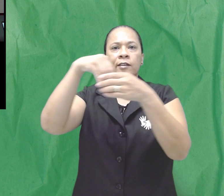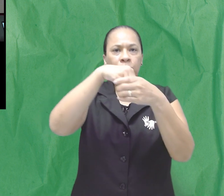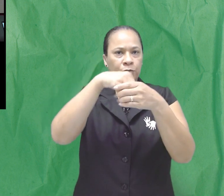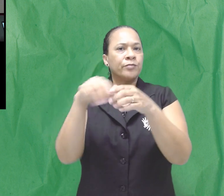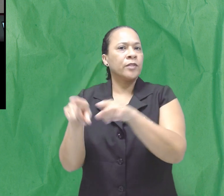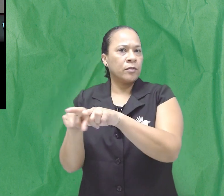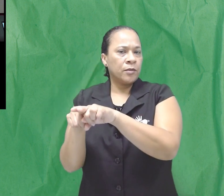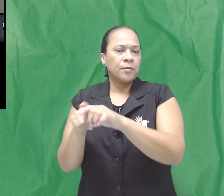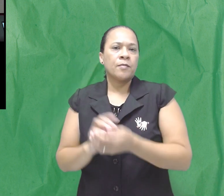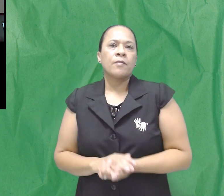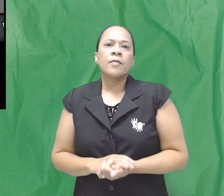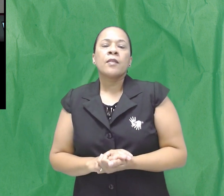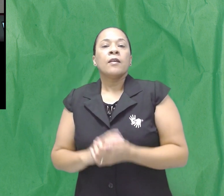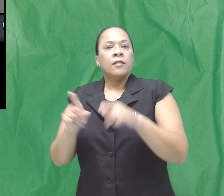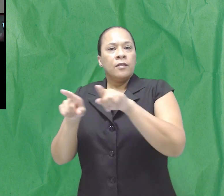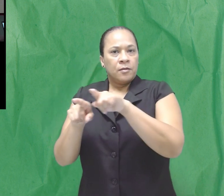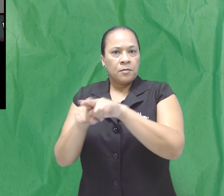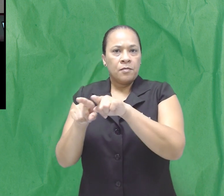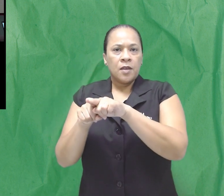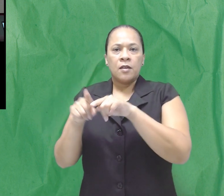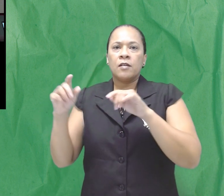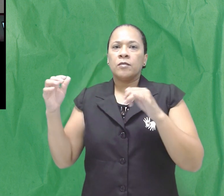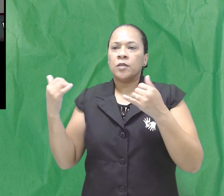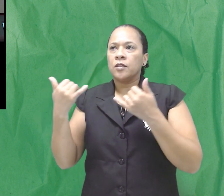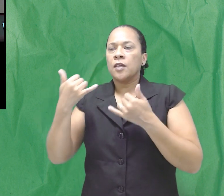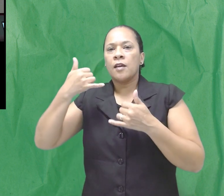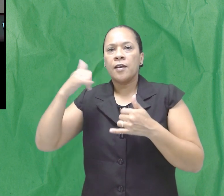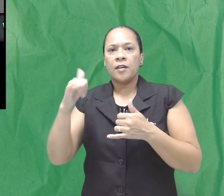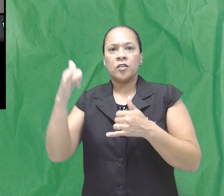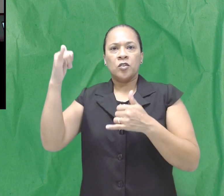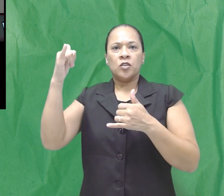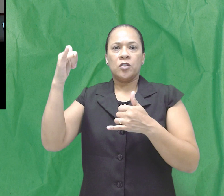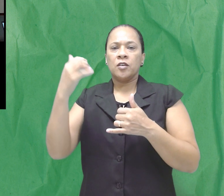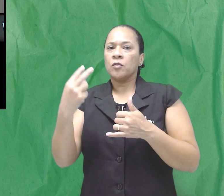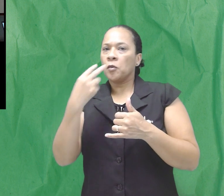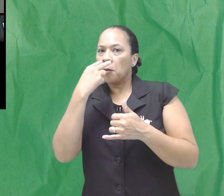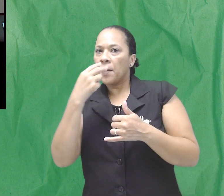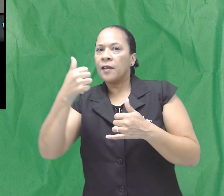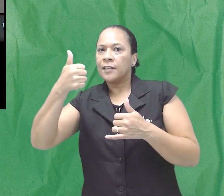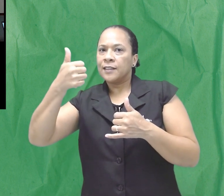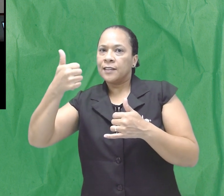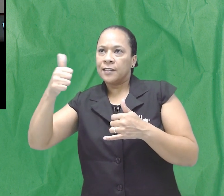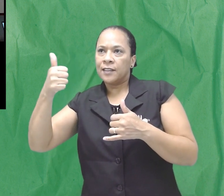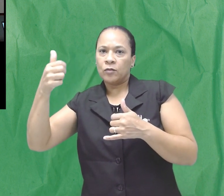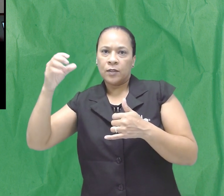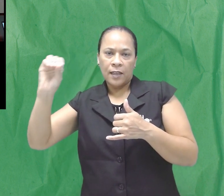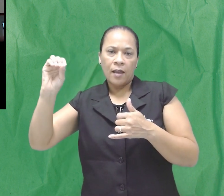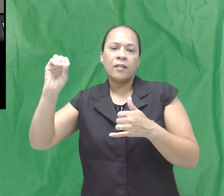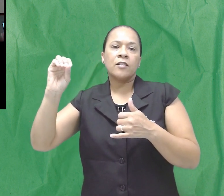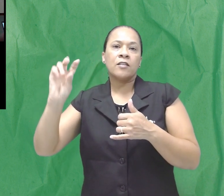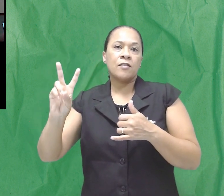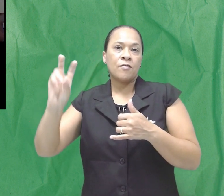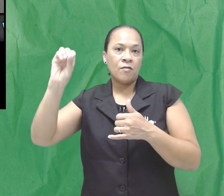ciências. Além, claro, também de fontes de energias, né, então tomadas de 110 e de 220 volts, né, uma vez